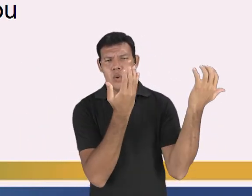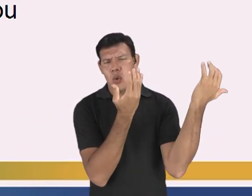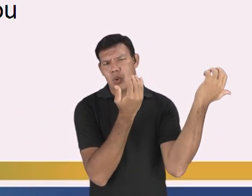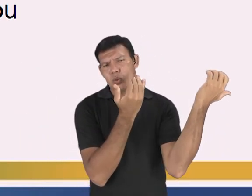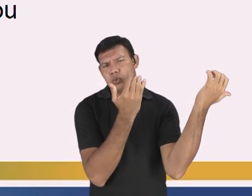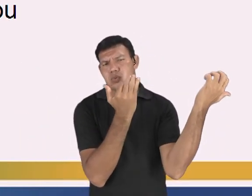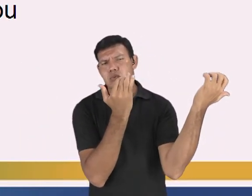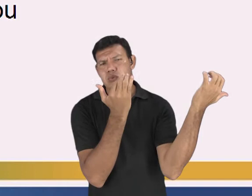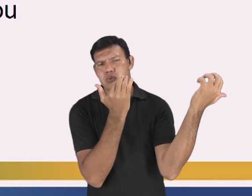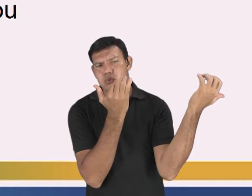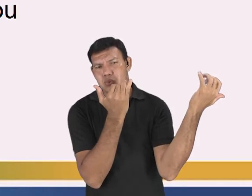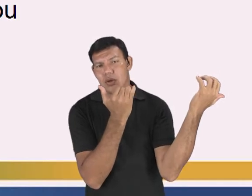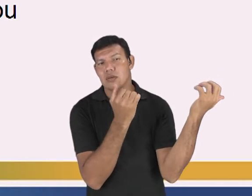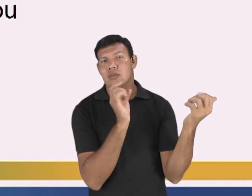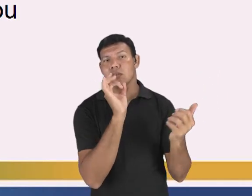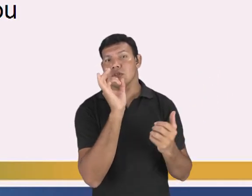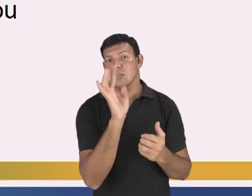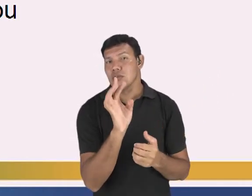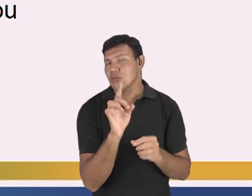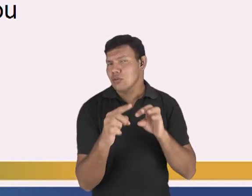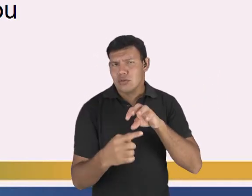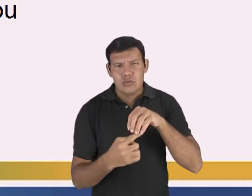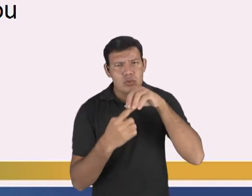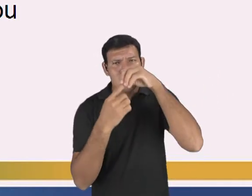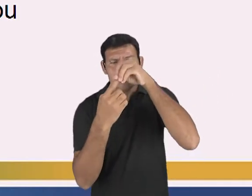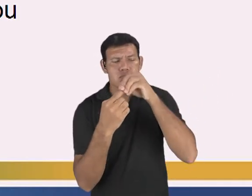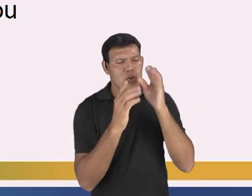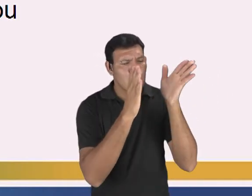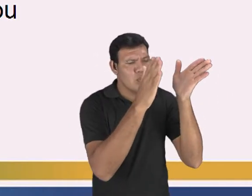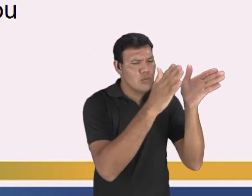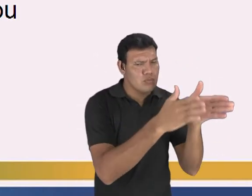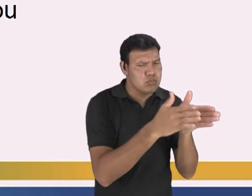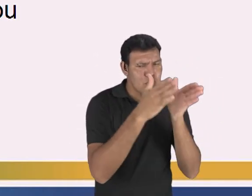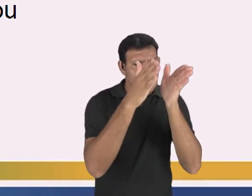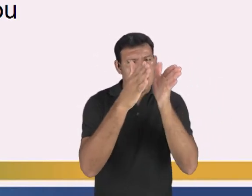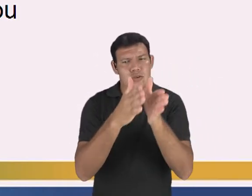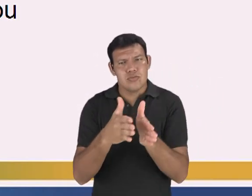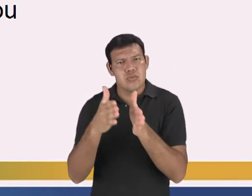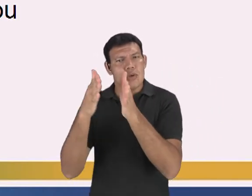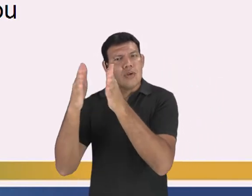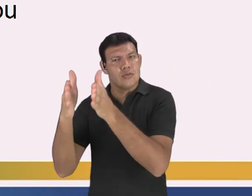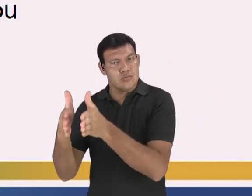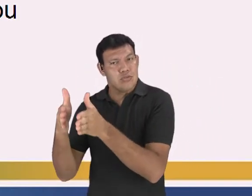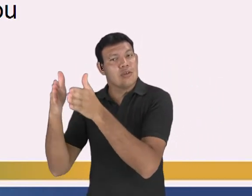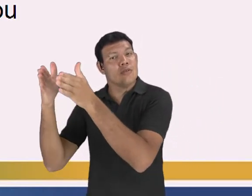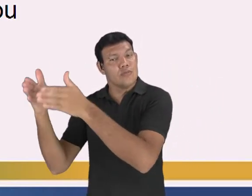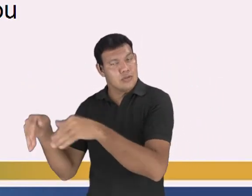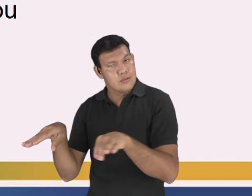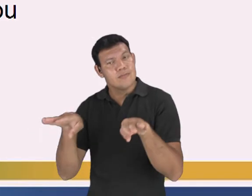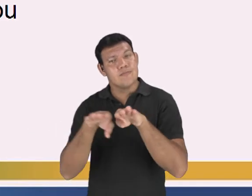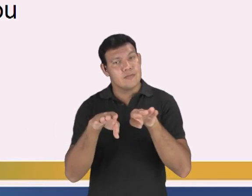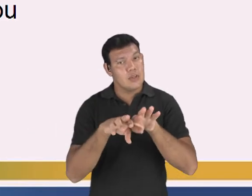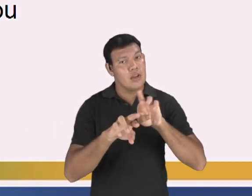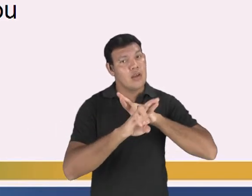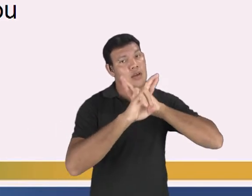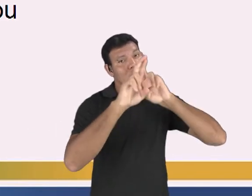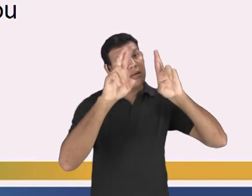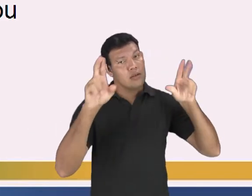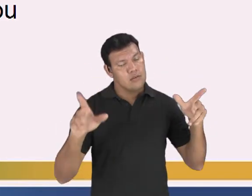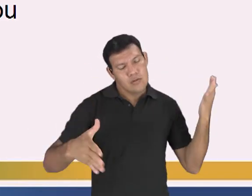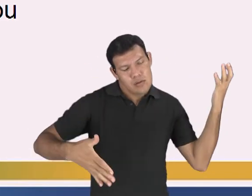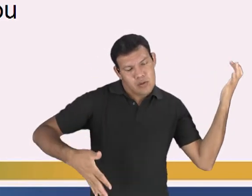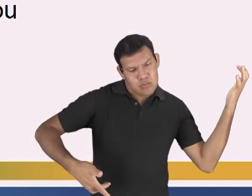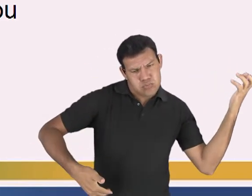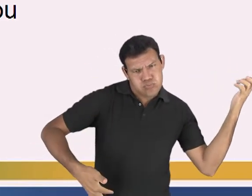eu também toco apenas uma nota por vez. A flauta é um instrumento melódico, diferente de um